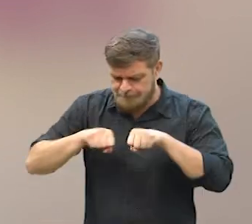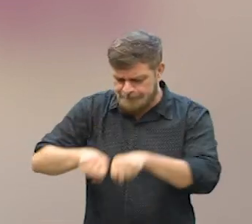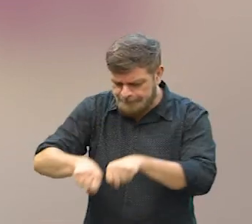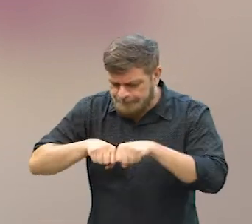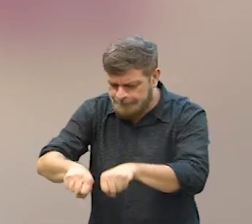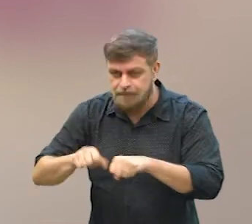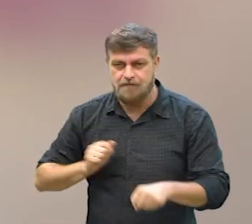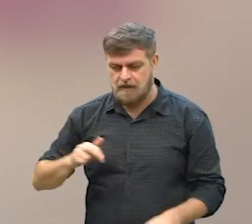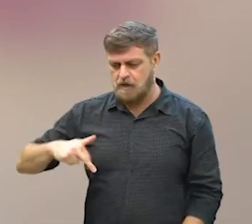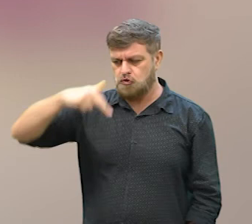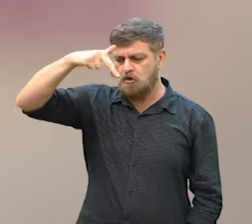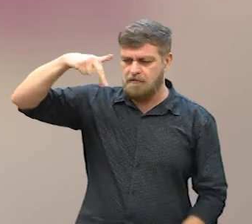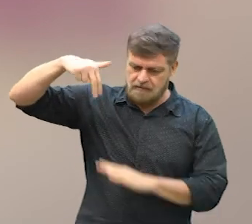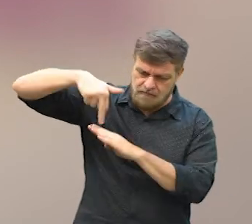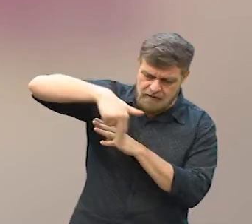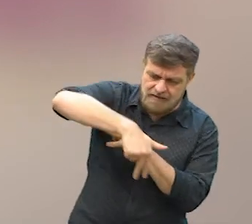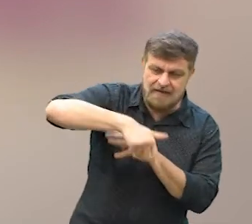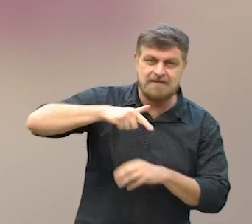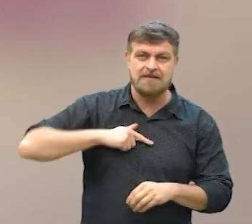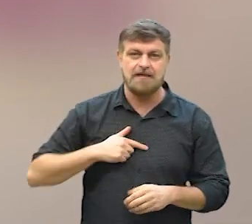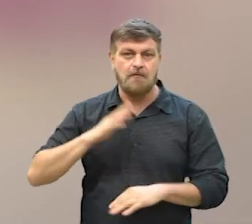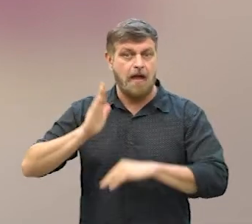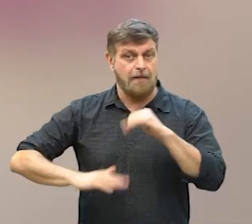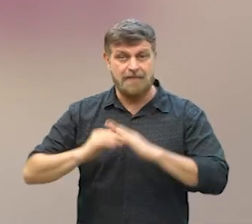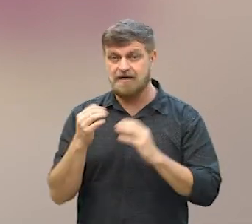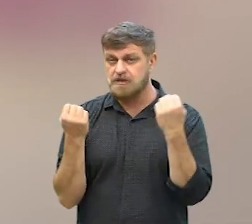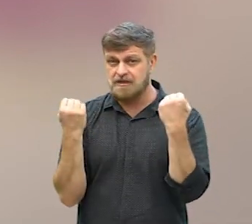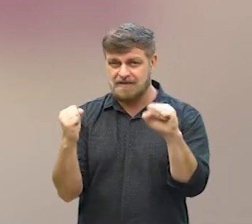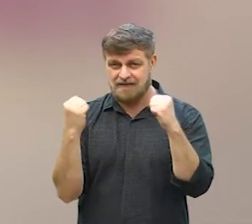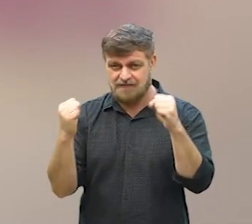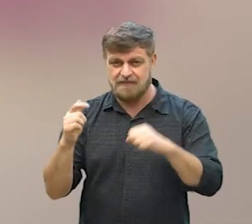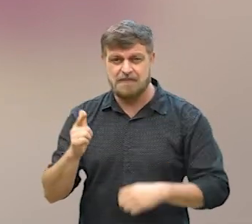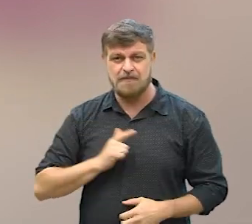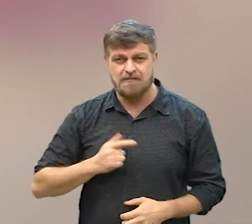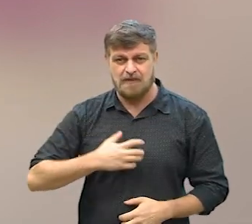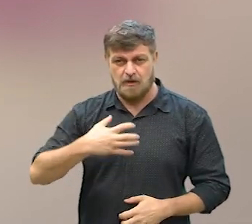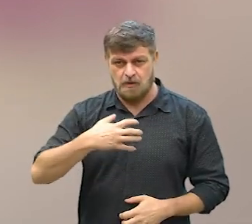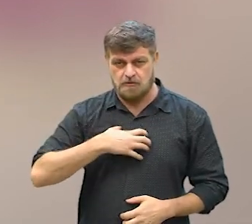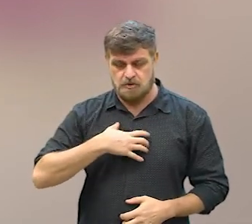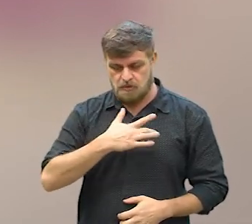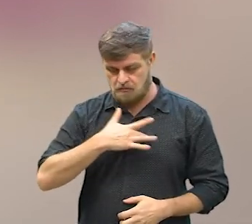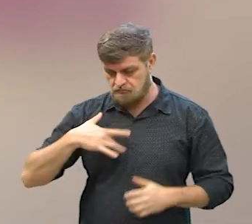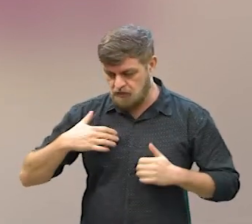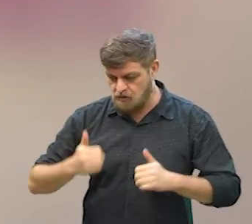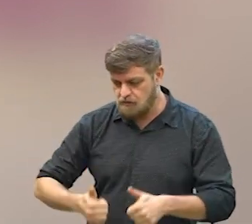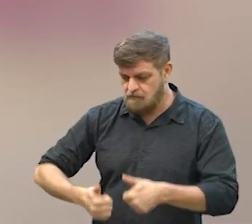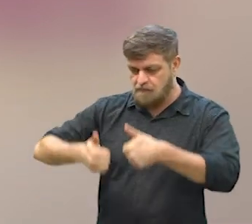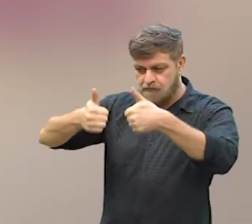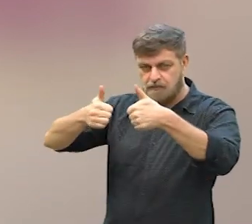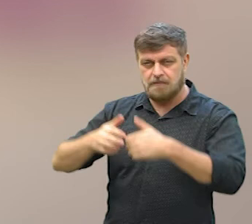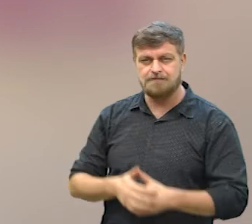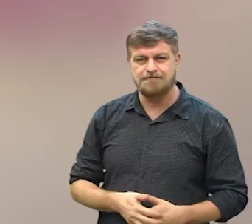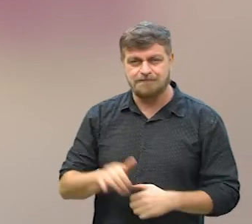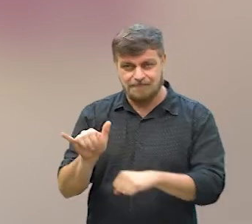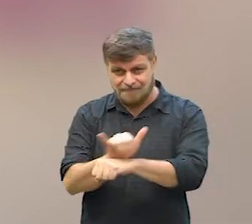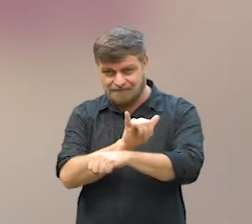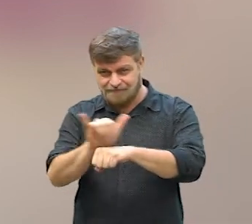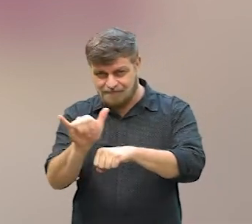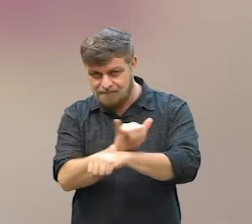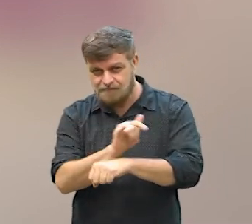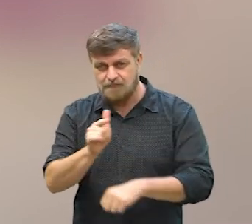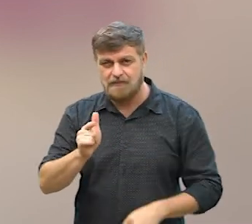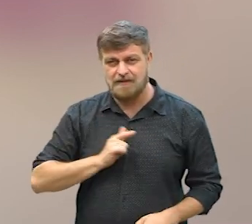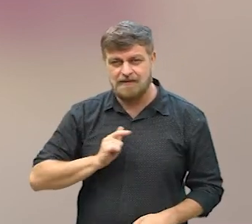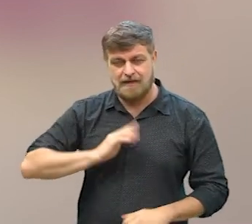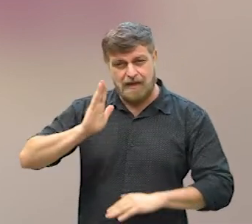casa, ela sobe, desce. Então, ela acaba fazendo uma atividade física. Mas trazer isso de uma forma benéfica, né? Então,